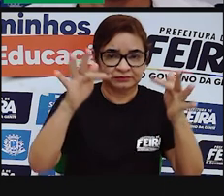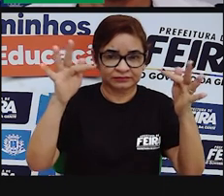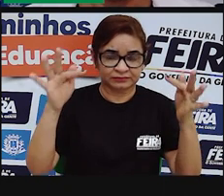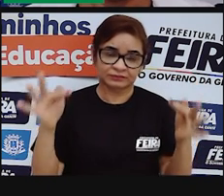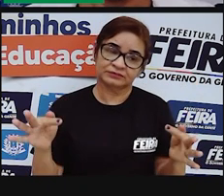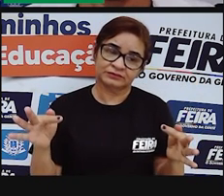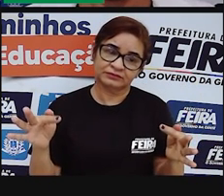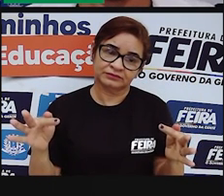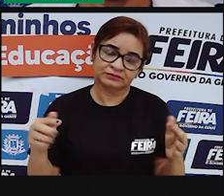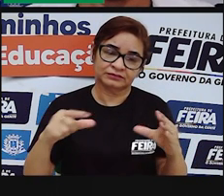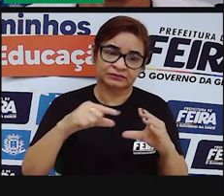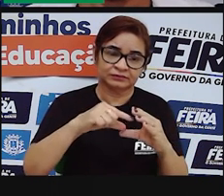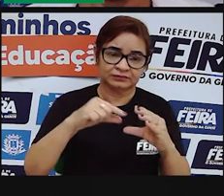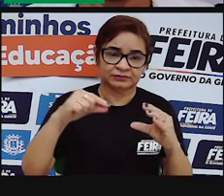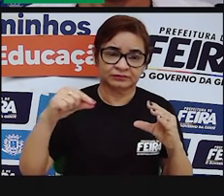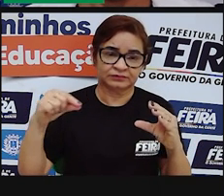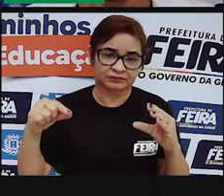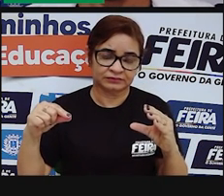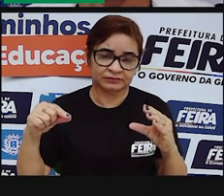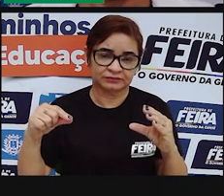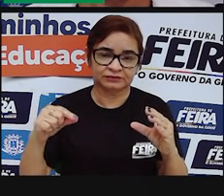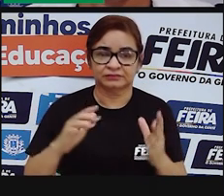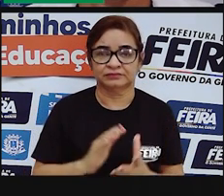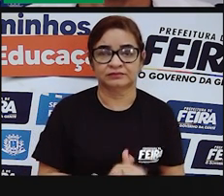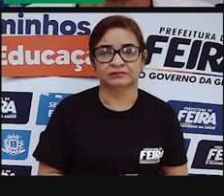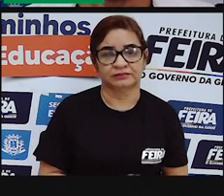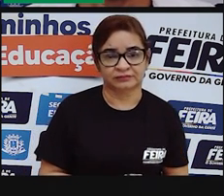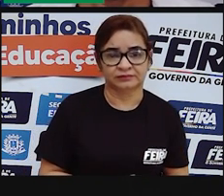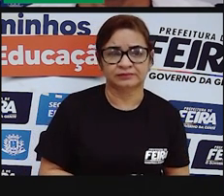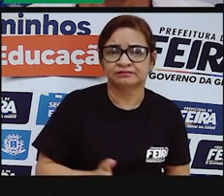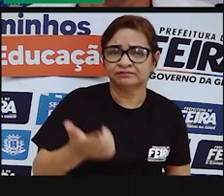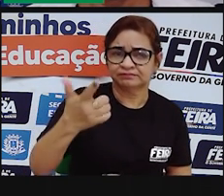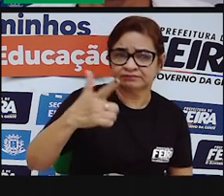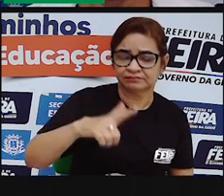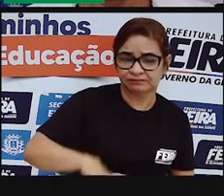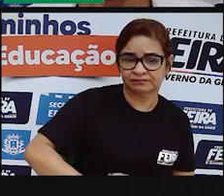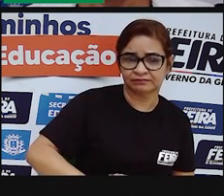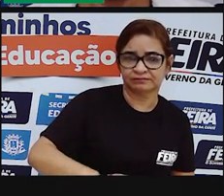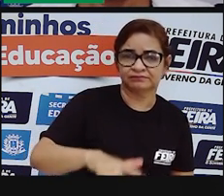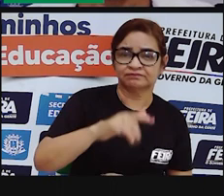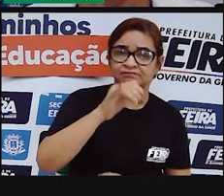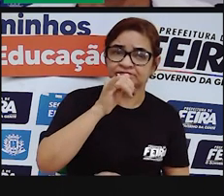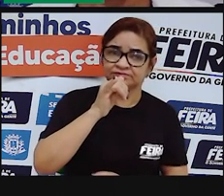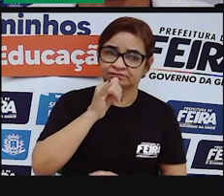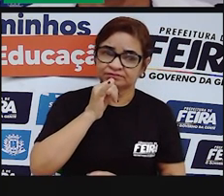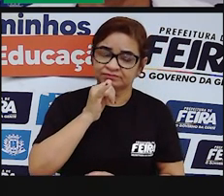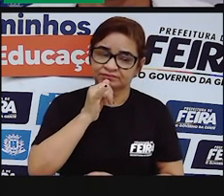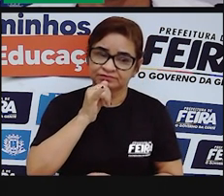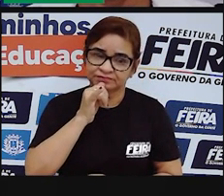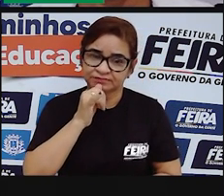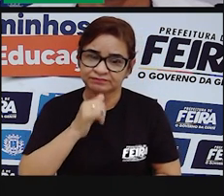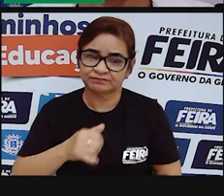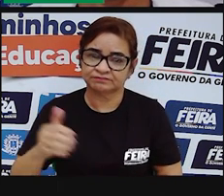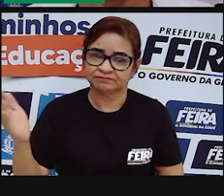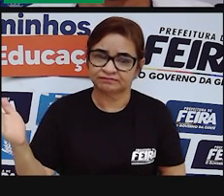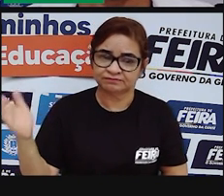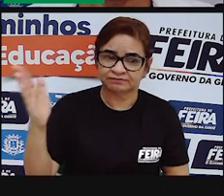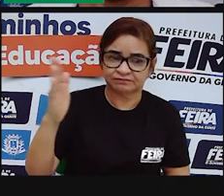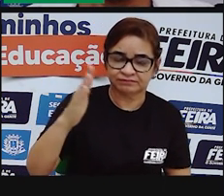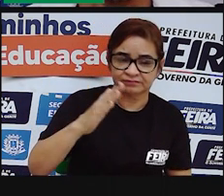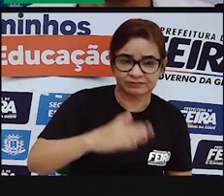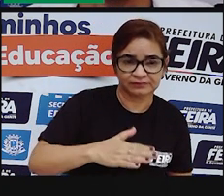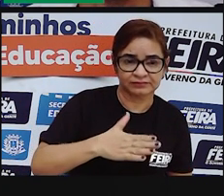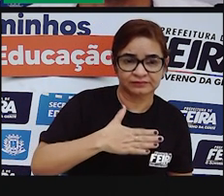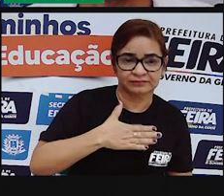início de verso de poema. Então, anáfora é a repetição de uma ou mais palavras no início de cada